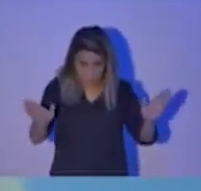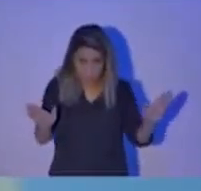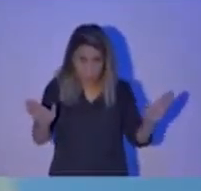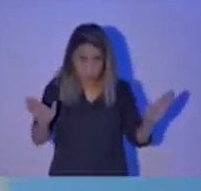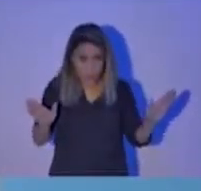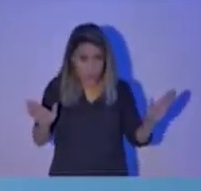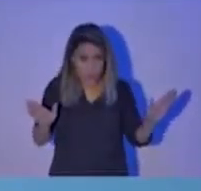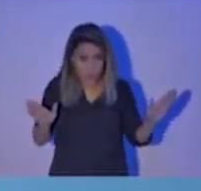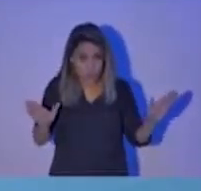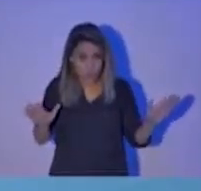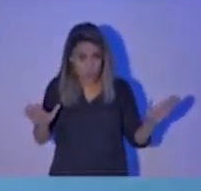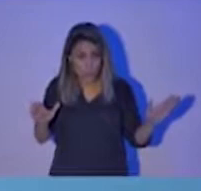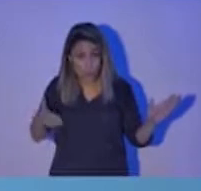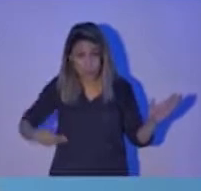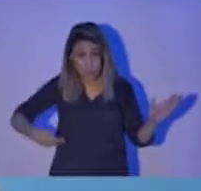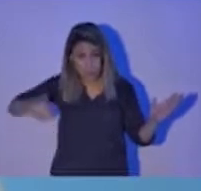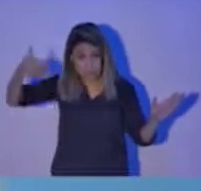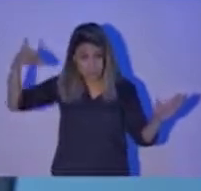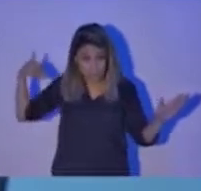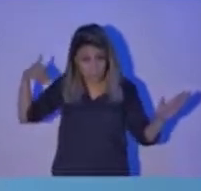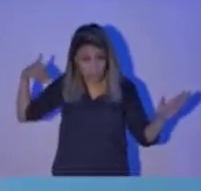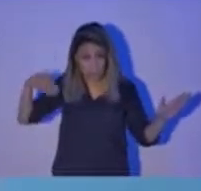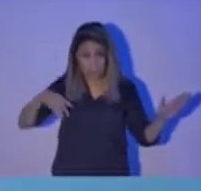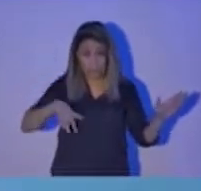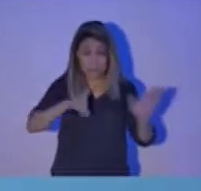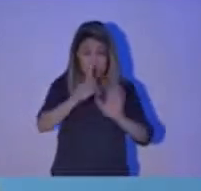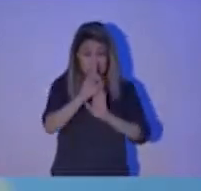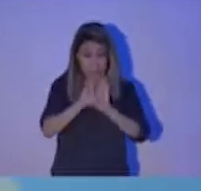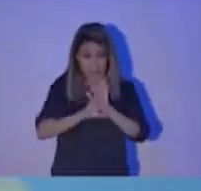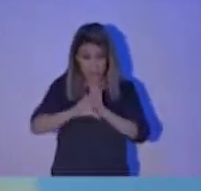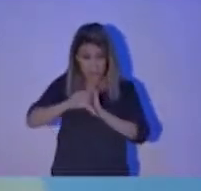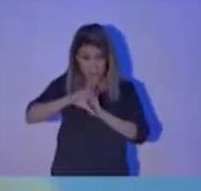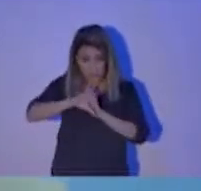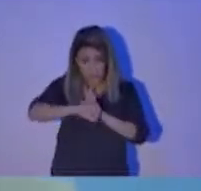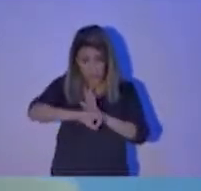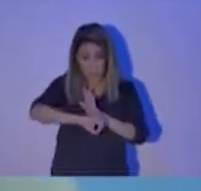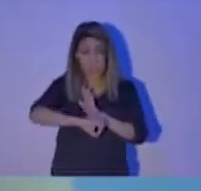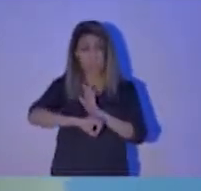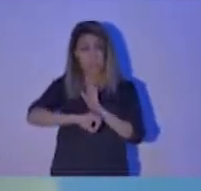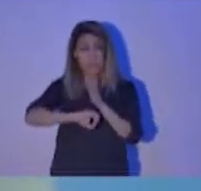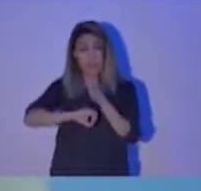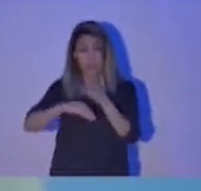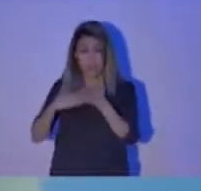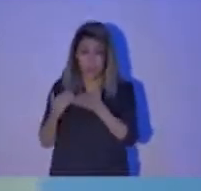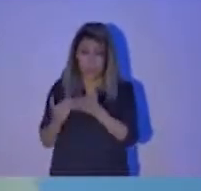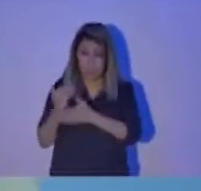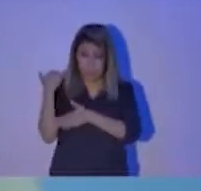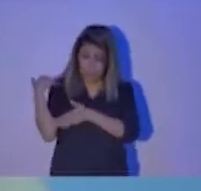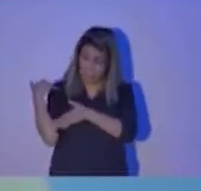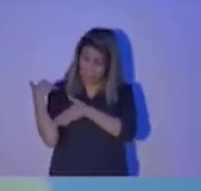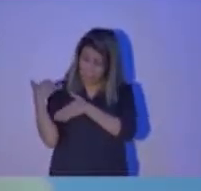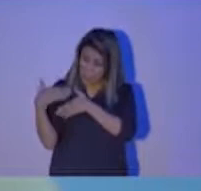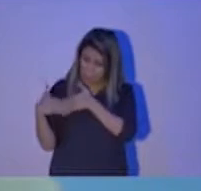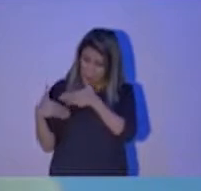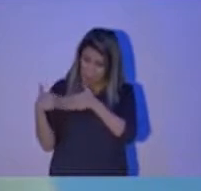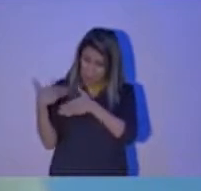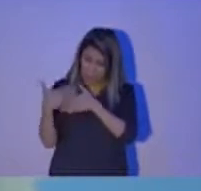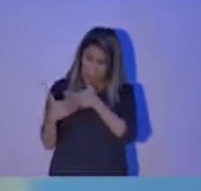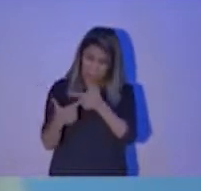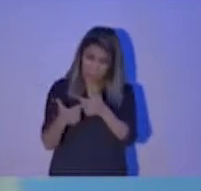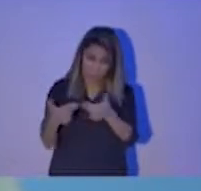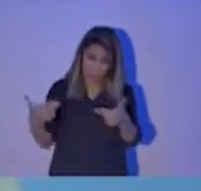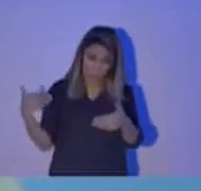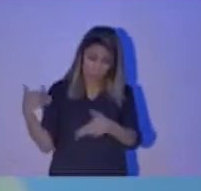na década de 90. Então, é preciso ter um diagnóstico real do que do que está posto na mesa, sabe,